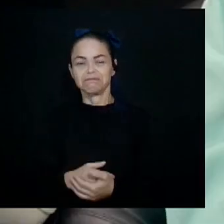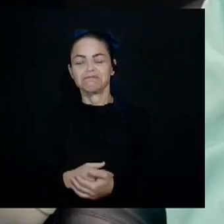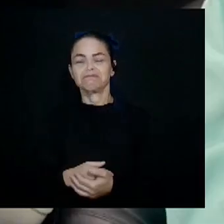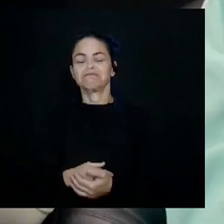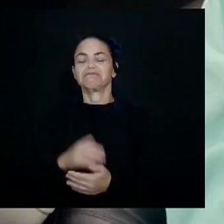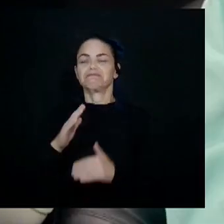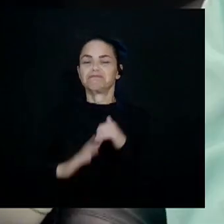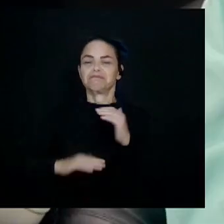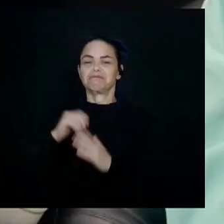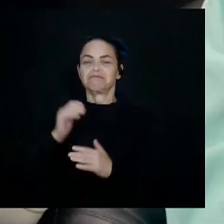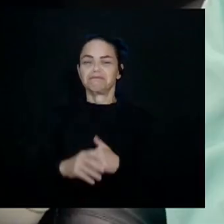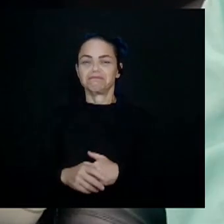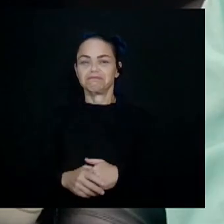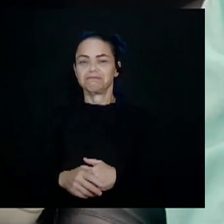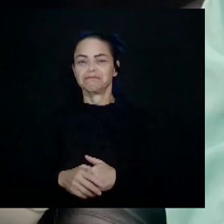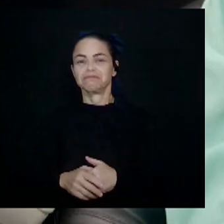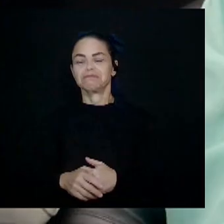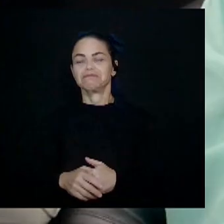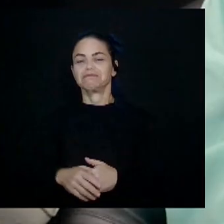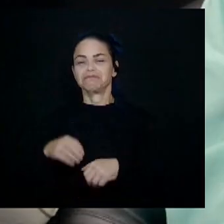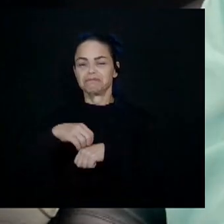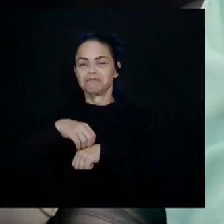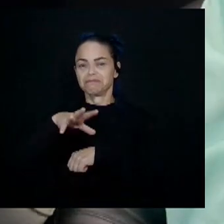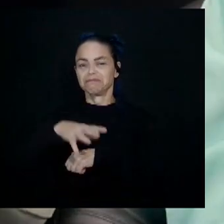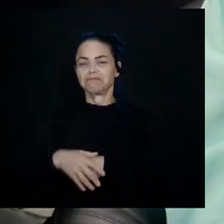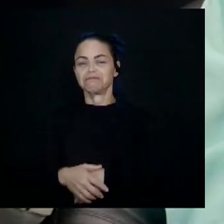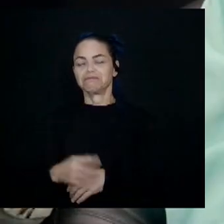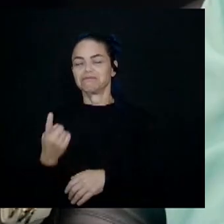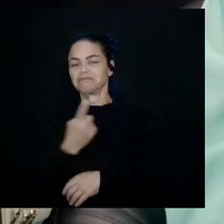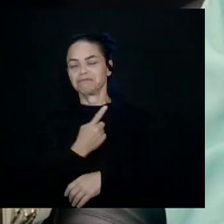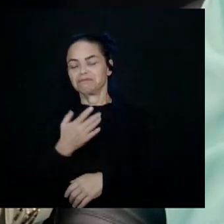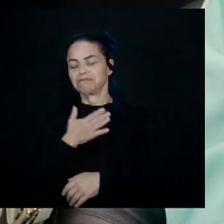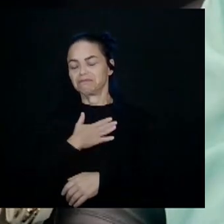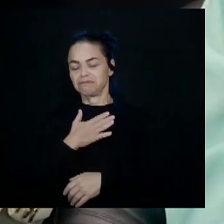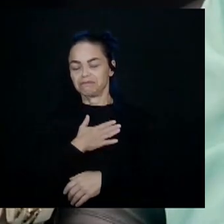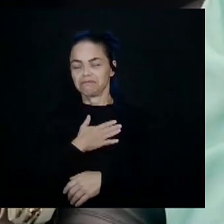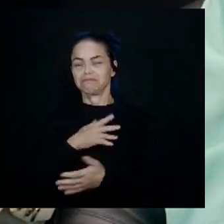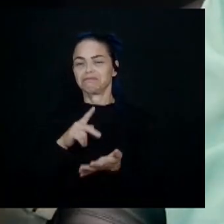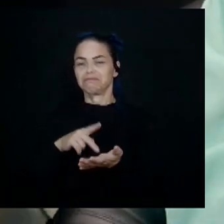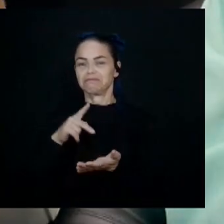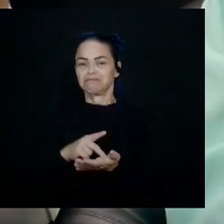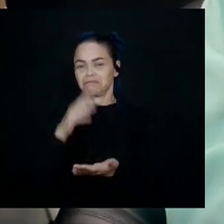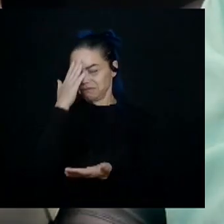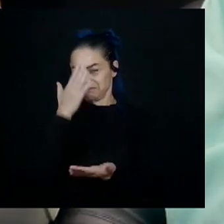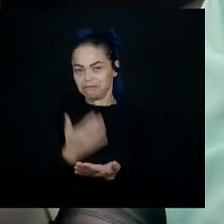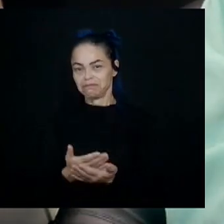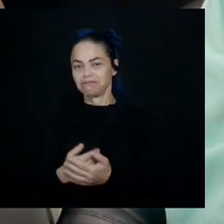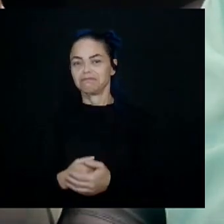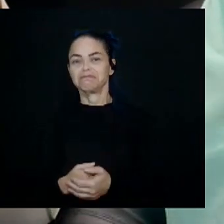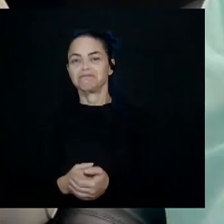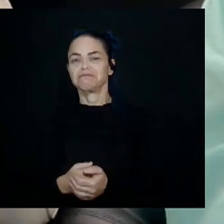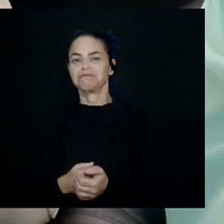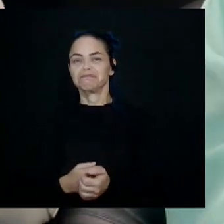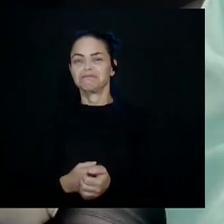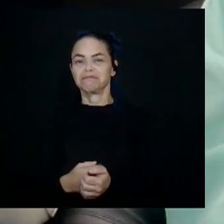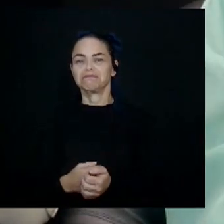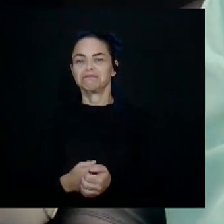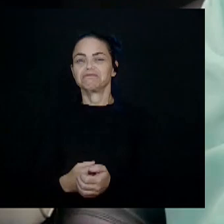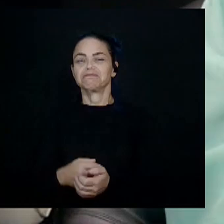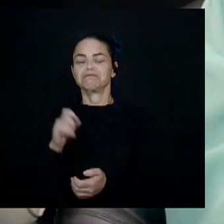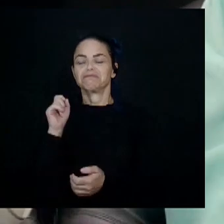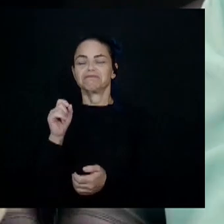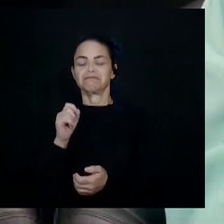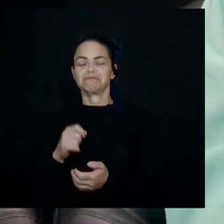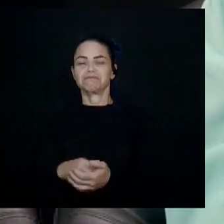profissional poder difundir aquilo que eu realmente acredito, né? Que é a